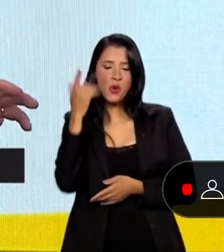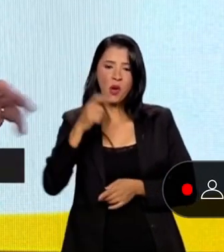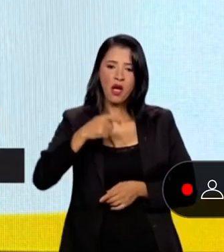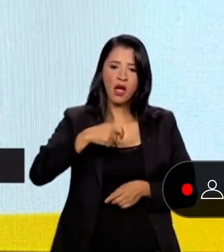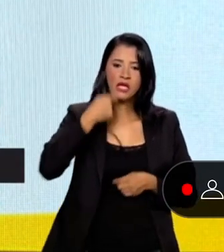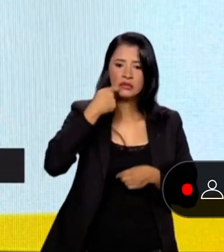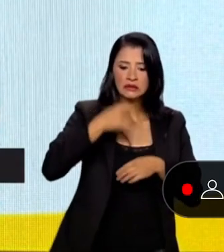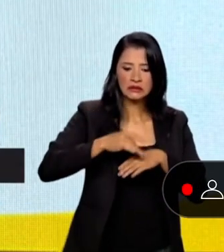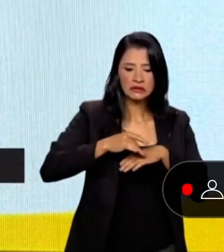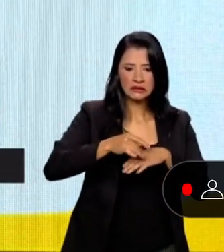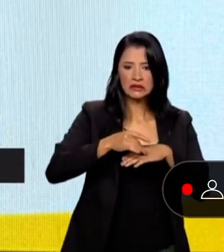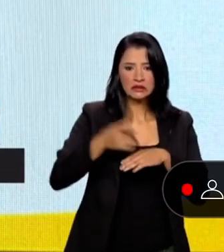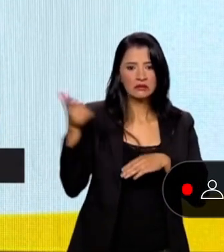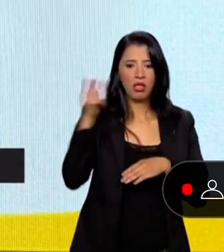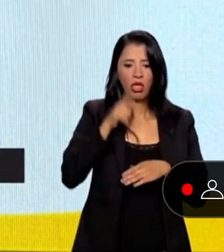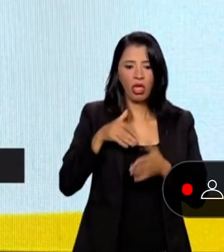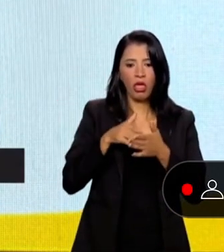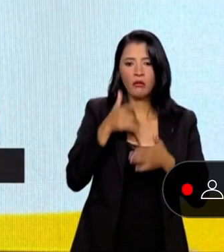não tinha dente.